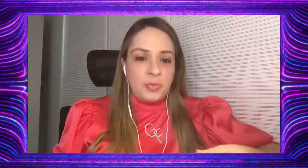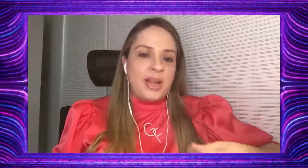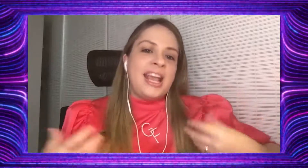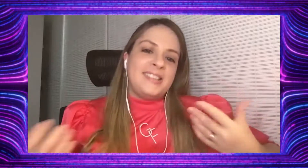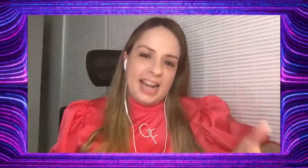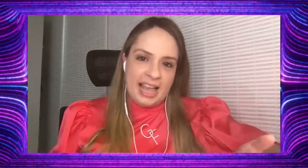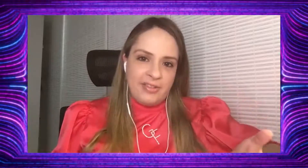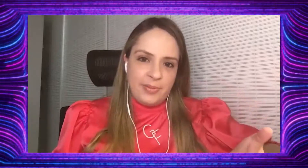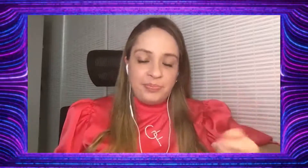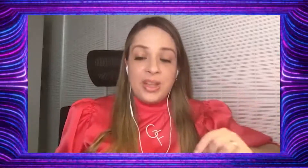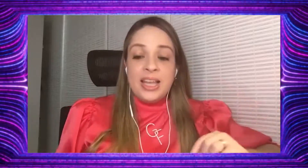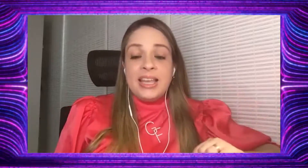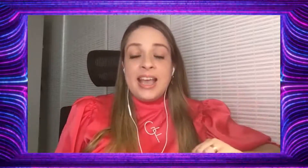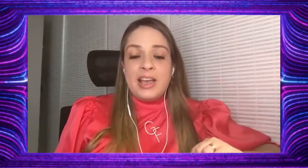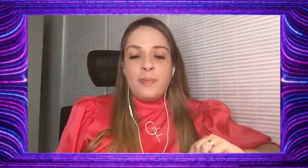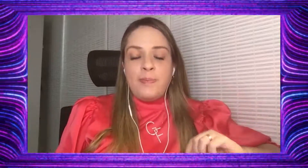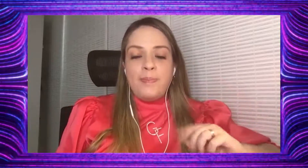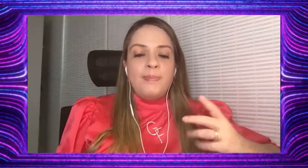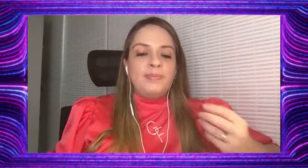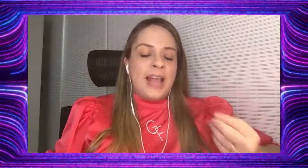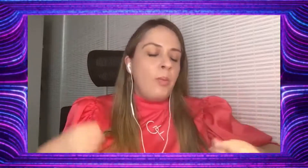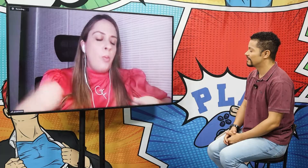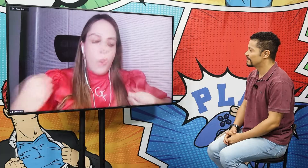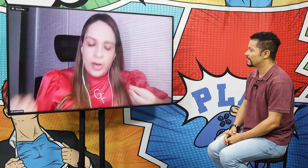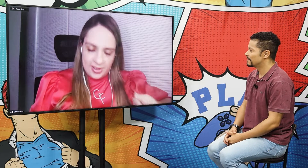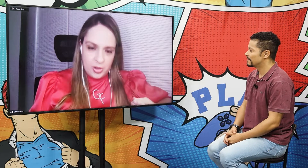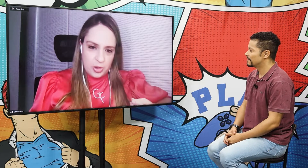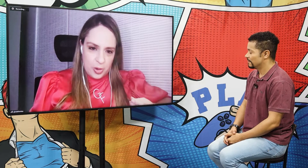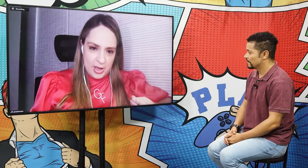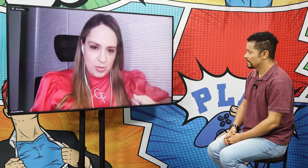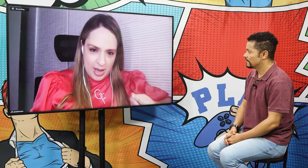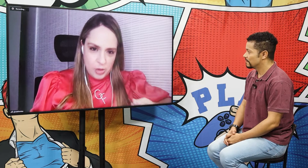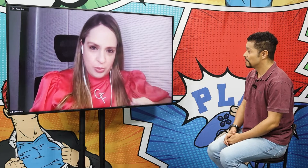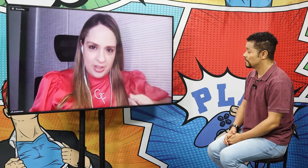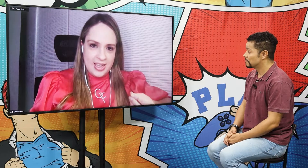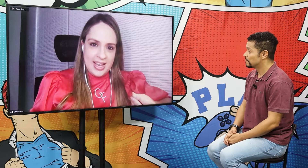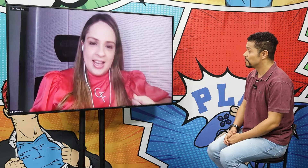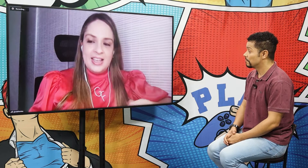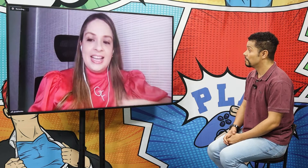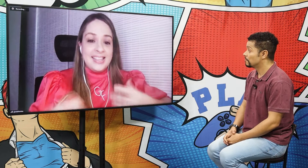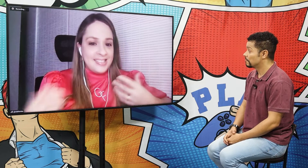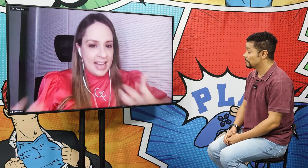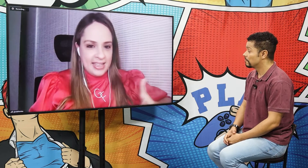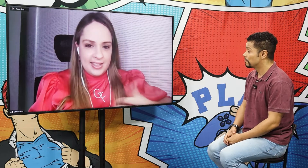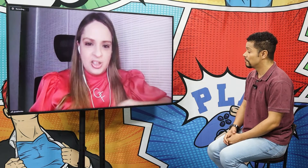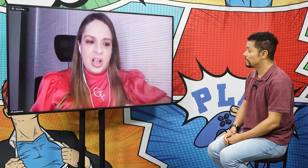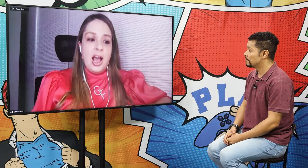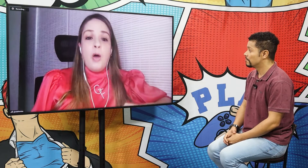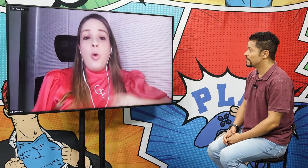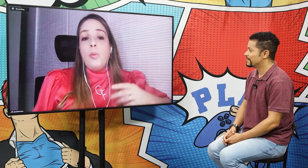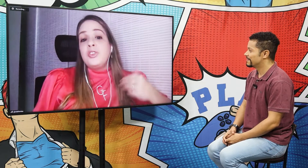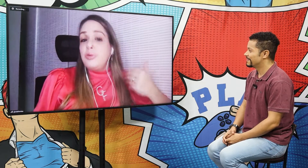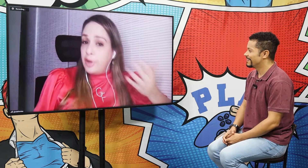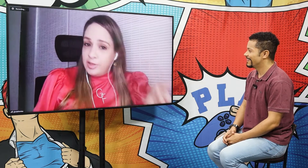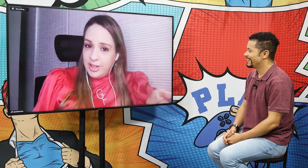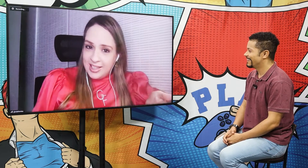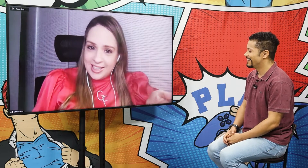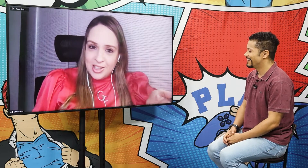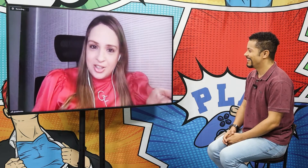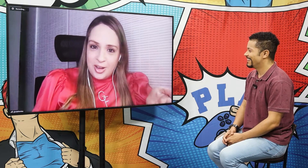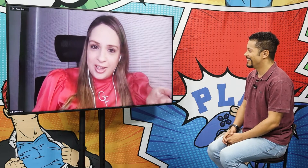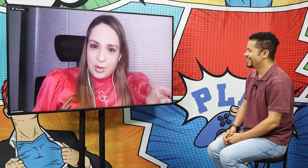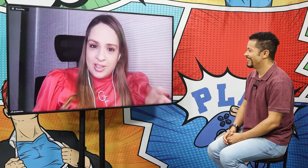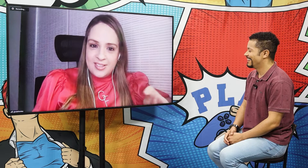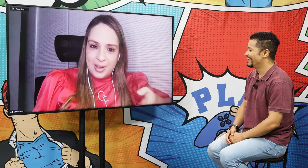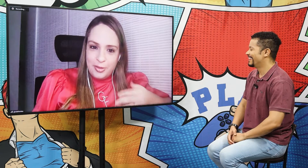essa experiência leve. E aí eu tenho muitas histórias mesmo engraçadas. Algumas não foram tão engraçadas